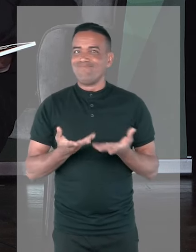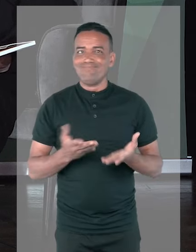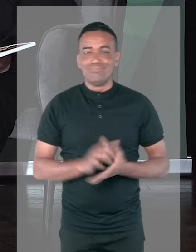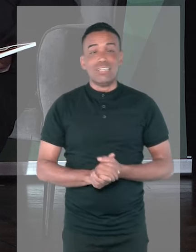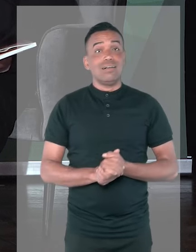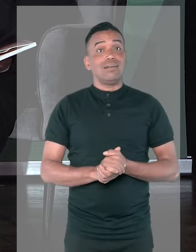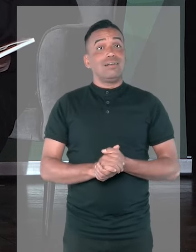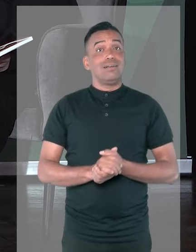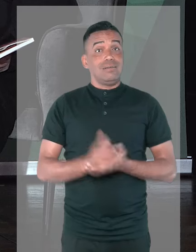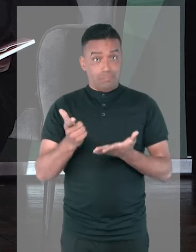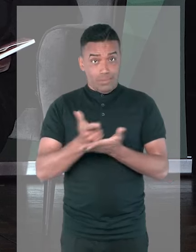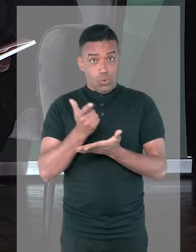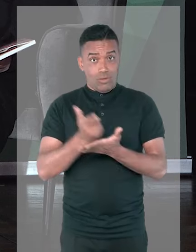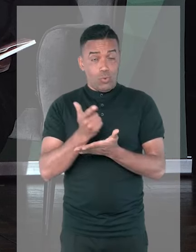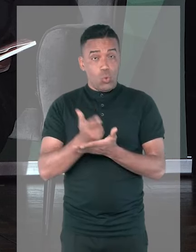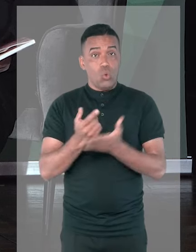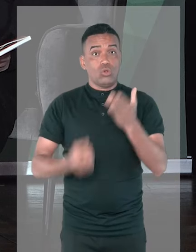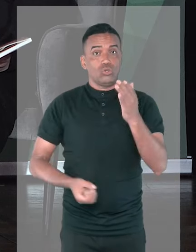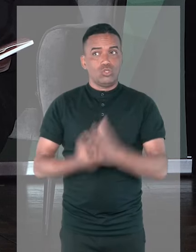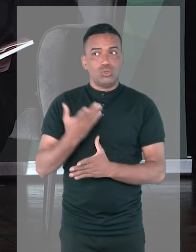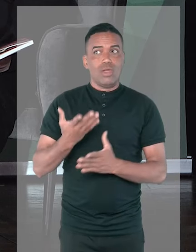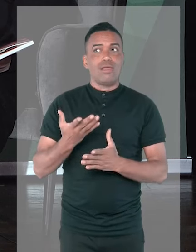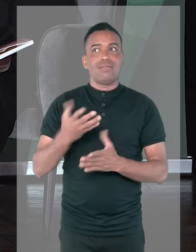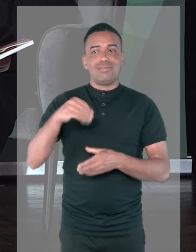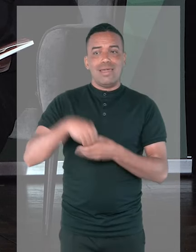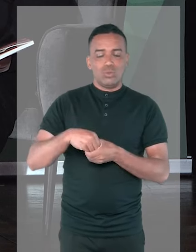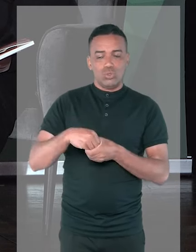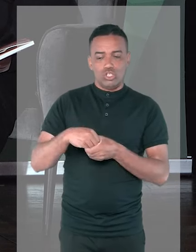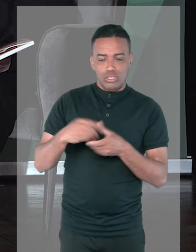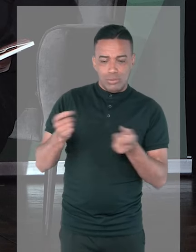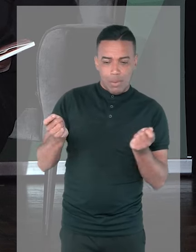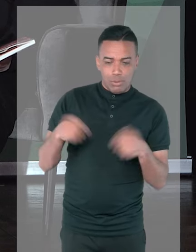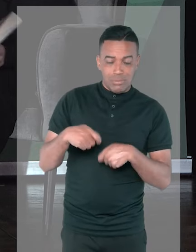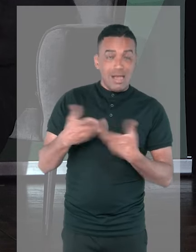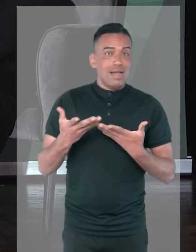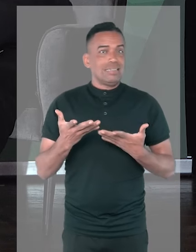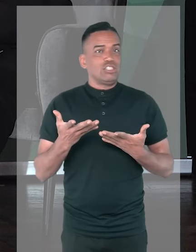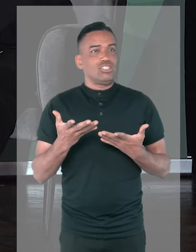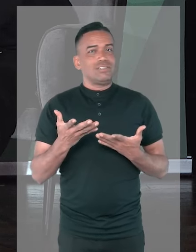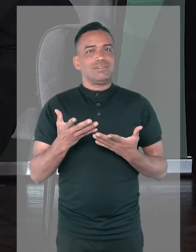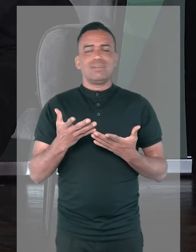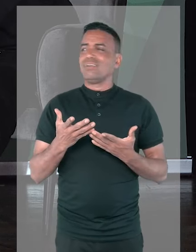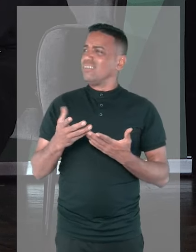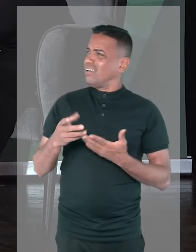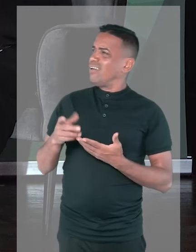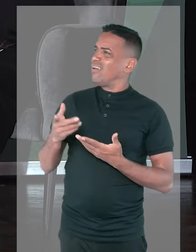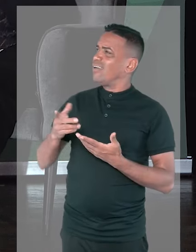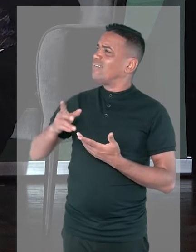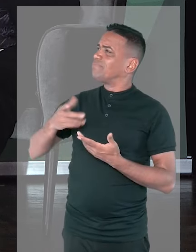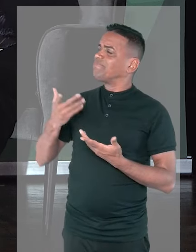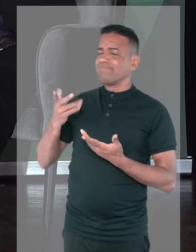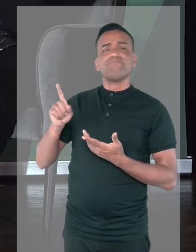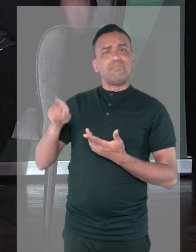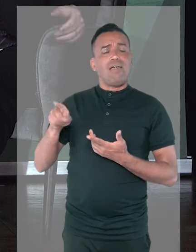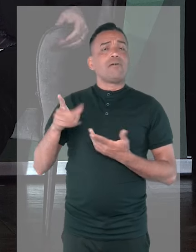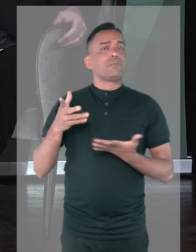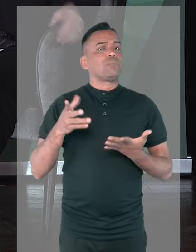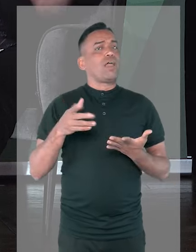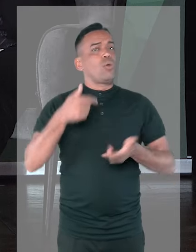ele nasceu de uma possibilidade não concretizada. Você teve a primeira ideia? Eu